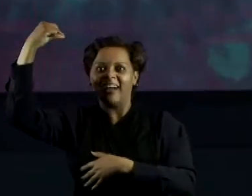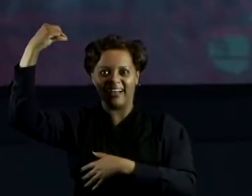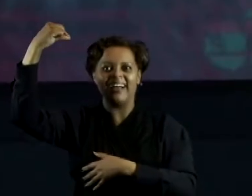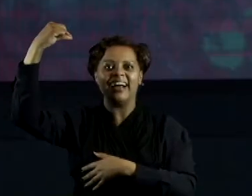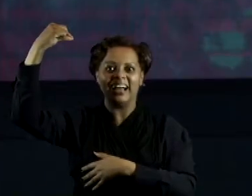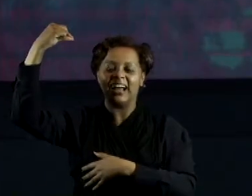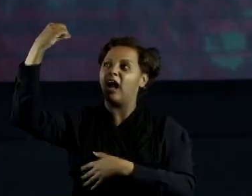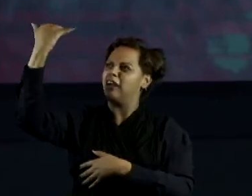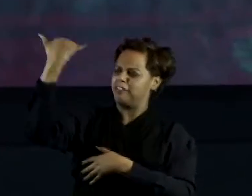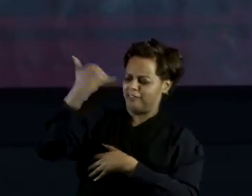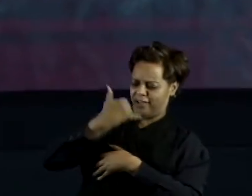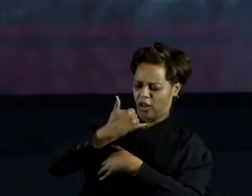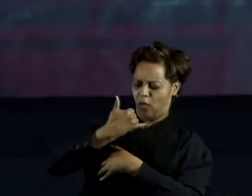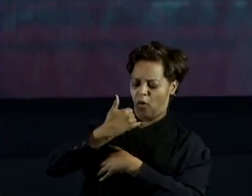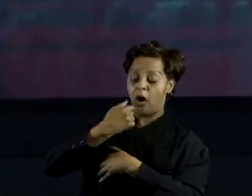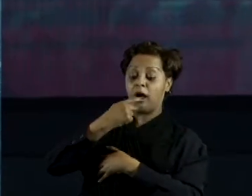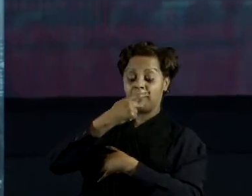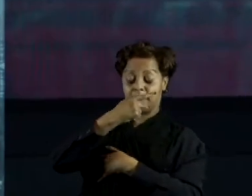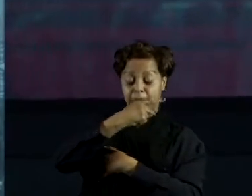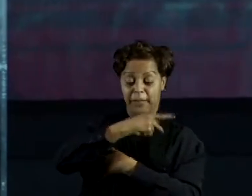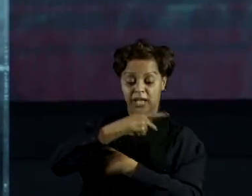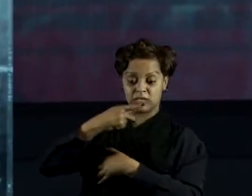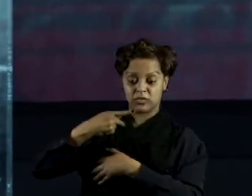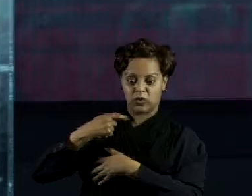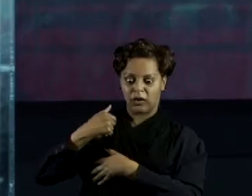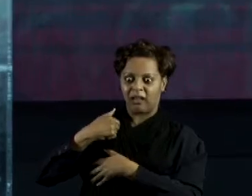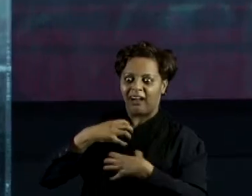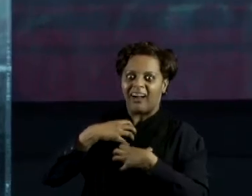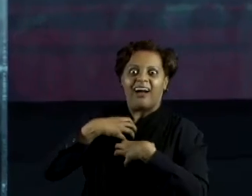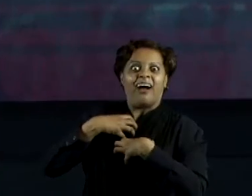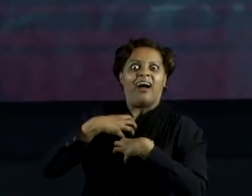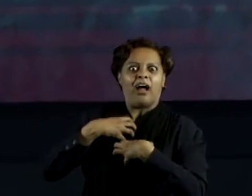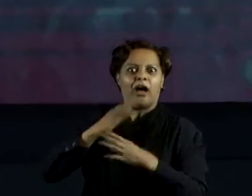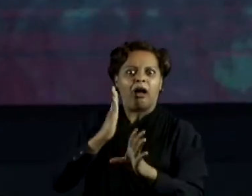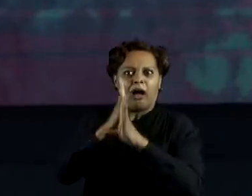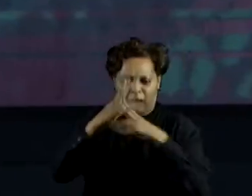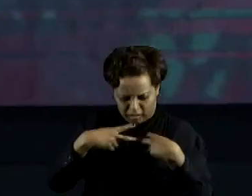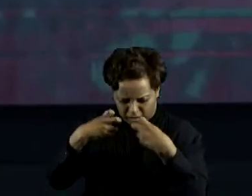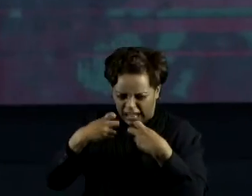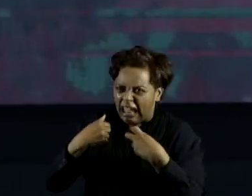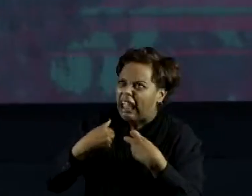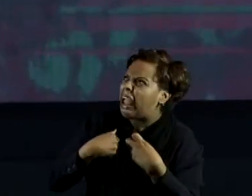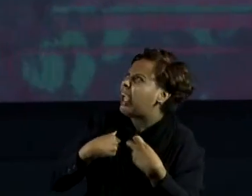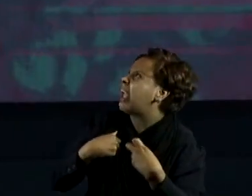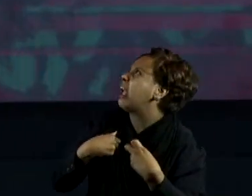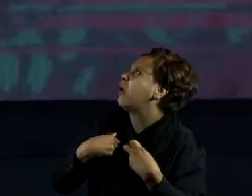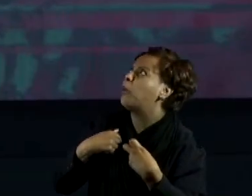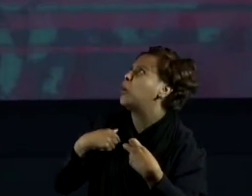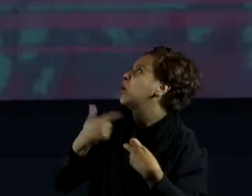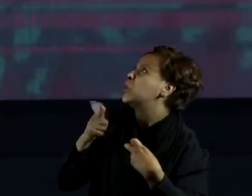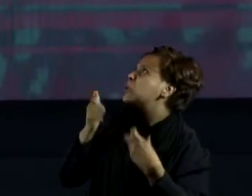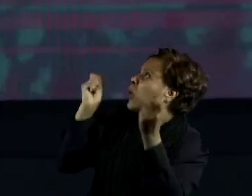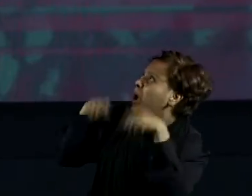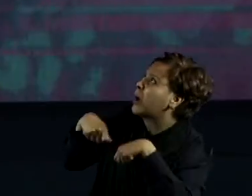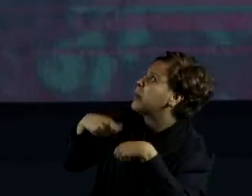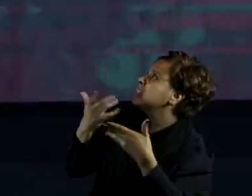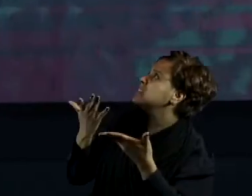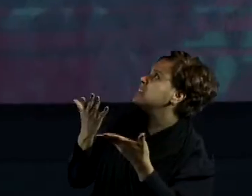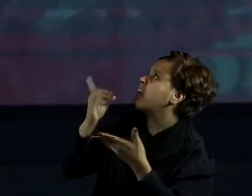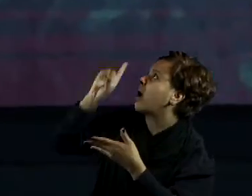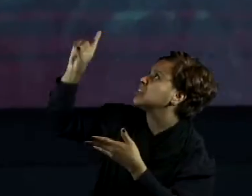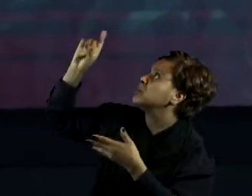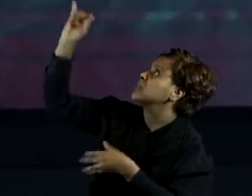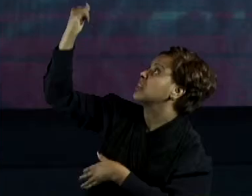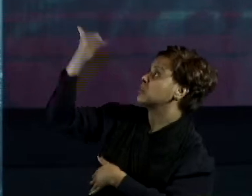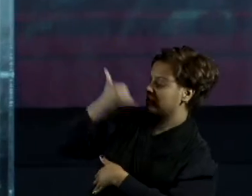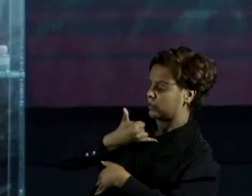Ele disse: você vai ser um pastor. E a primeira coisa que eu falei para Deus, eu falei: mas eu não tenho capacidade. E Deus falou: